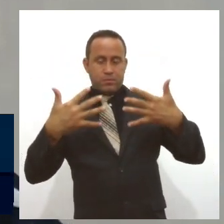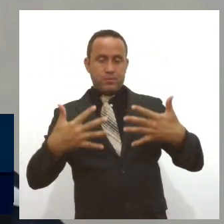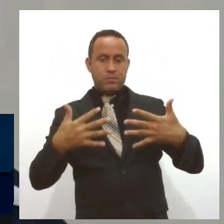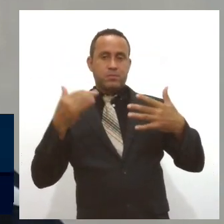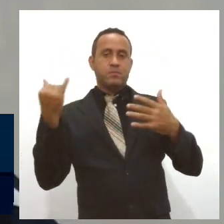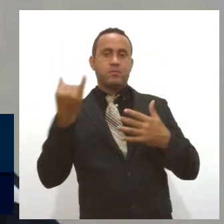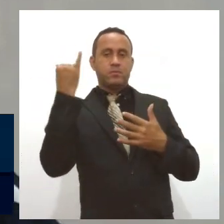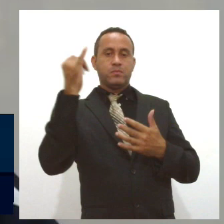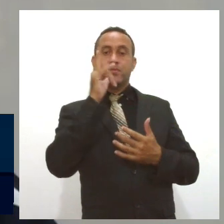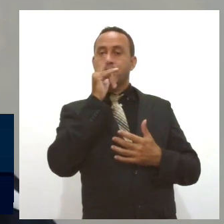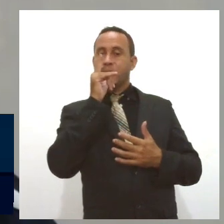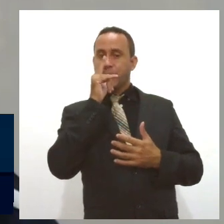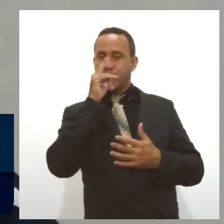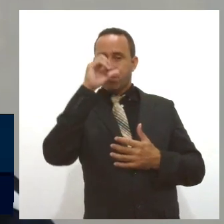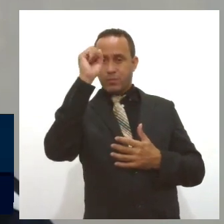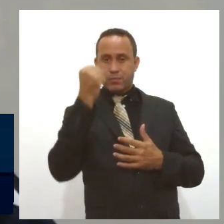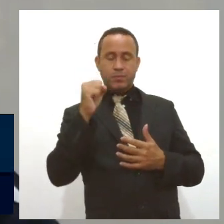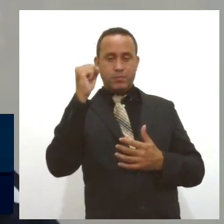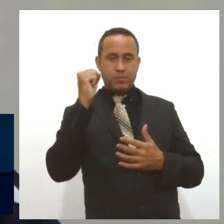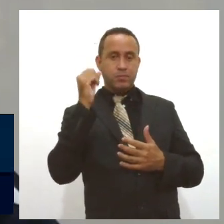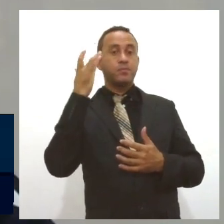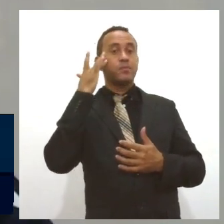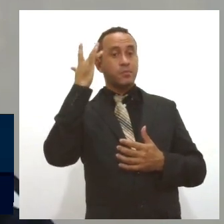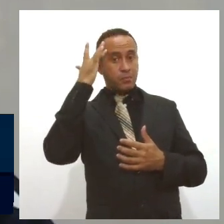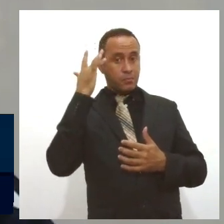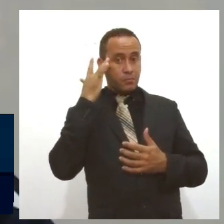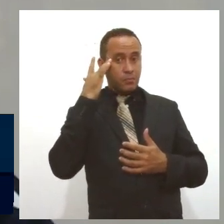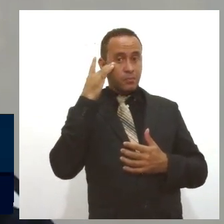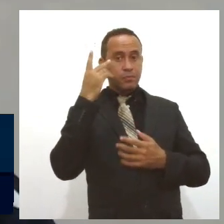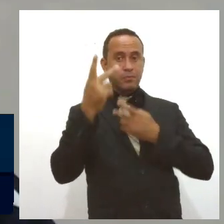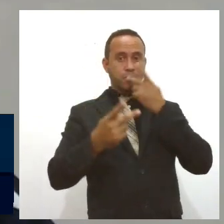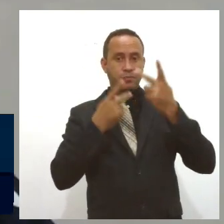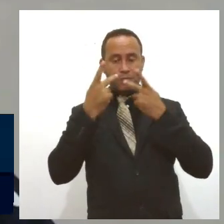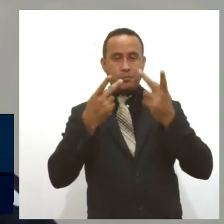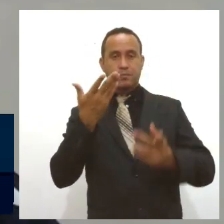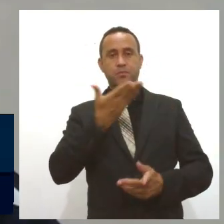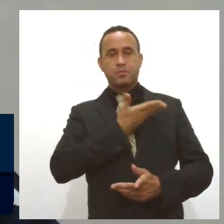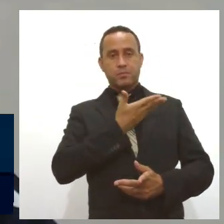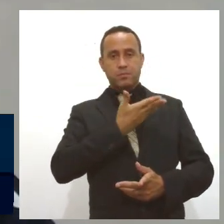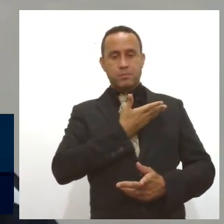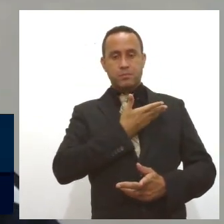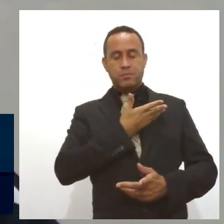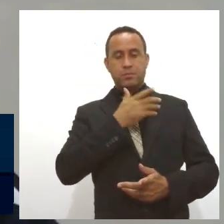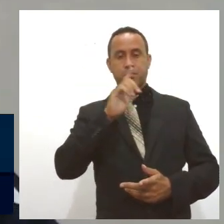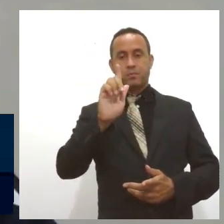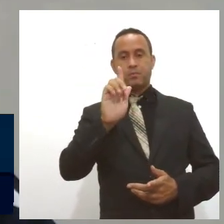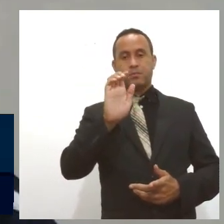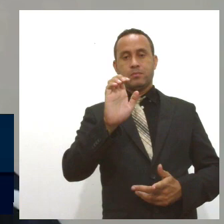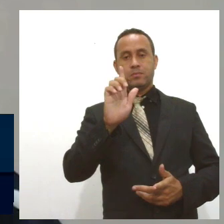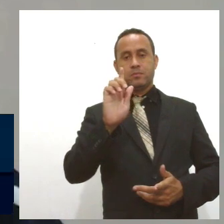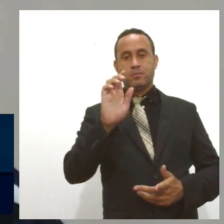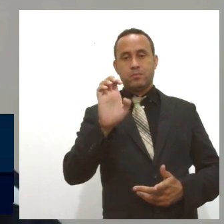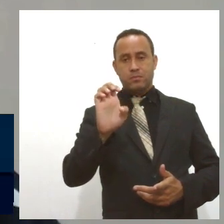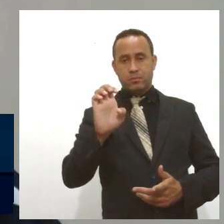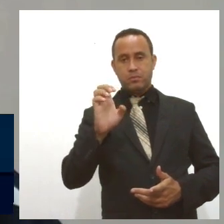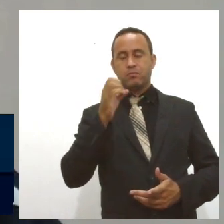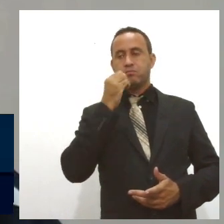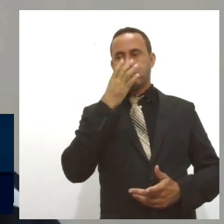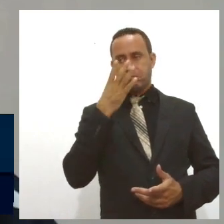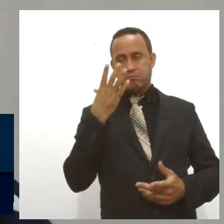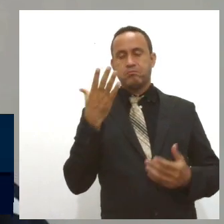tão importante. Acho que a fala do colega Geórgio, ela foi